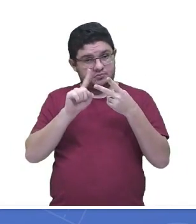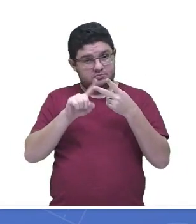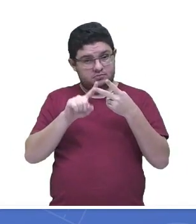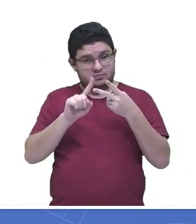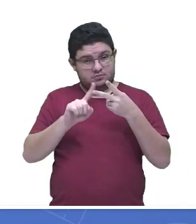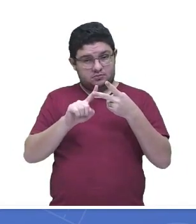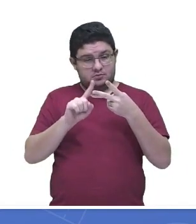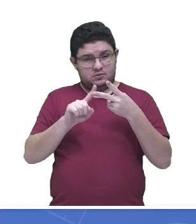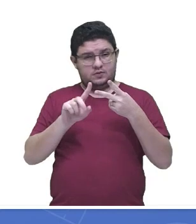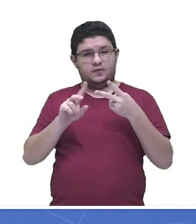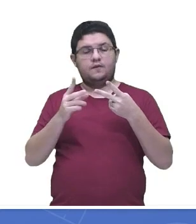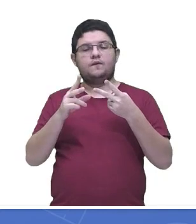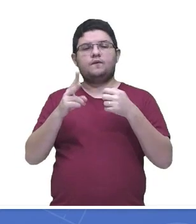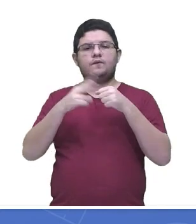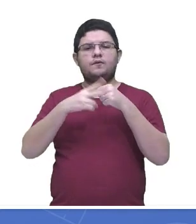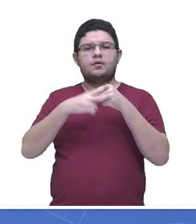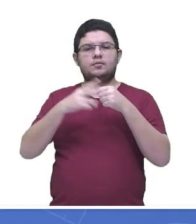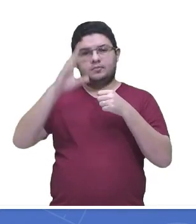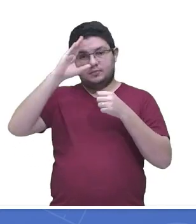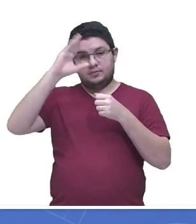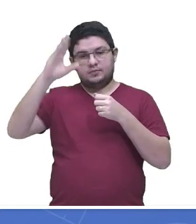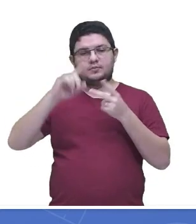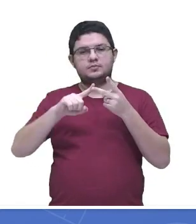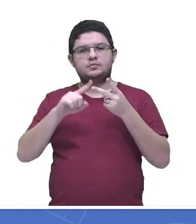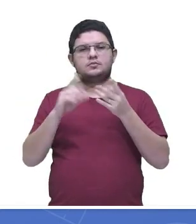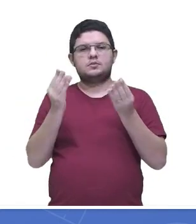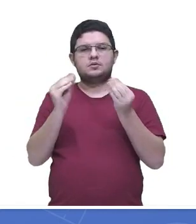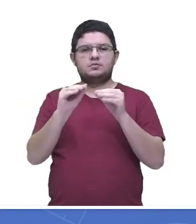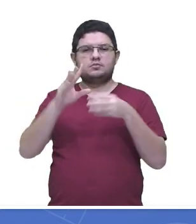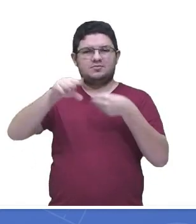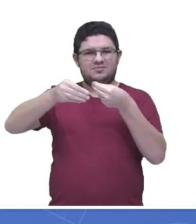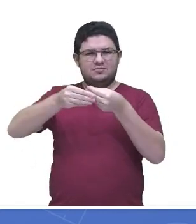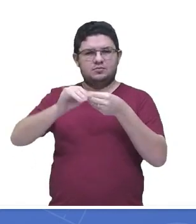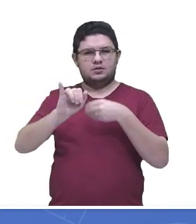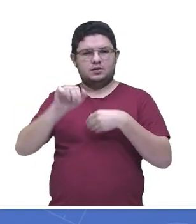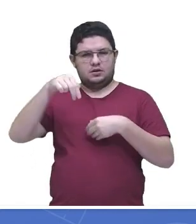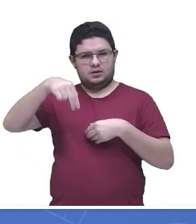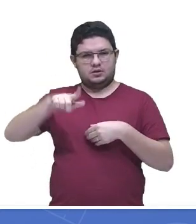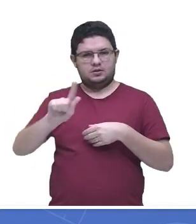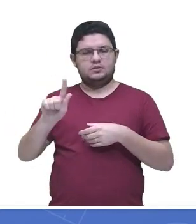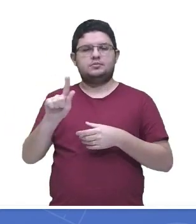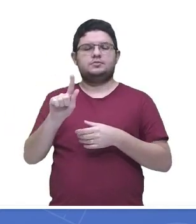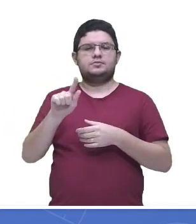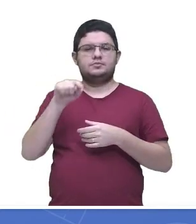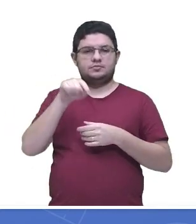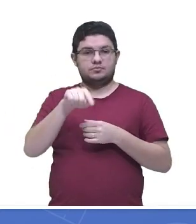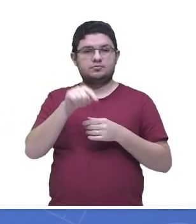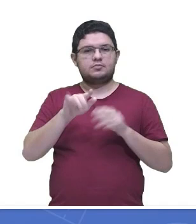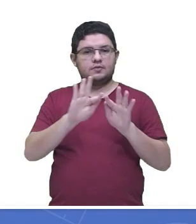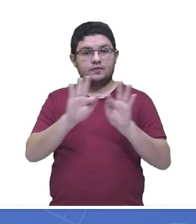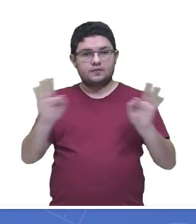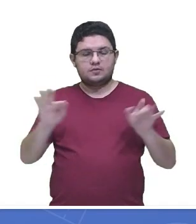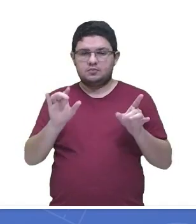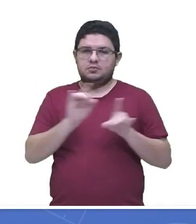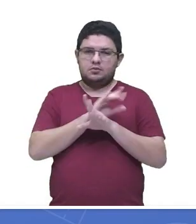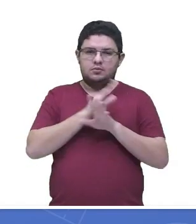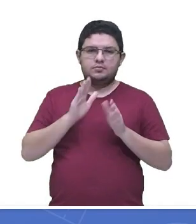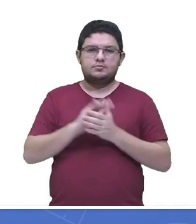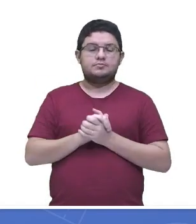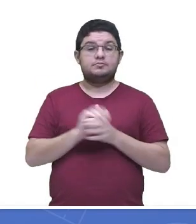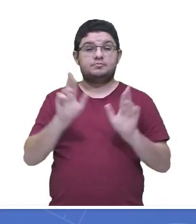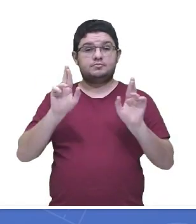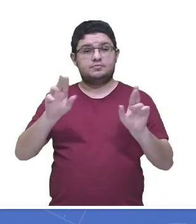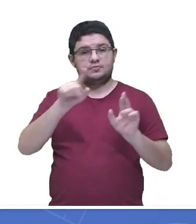principal receberá o gerúndio, que é o ing, para que a oração fique correta. Eu espero que vocês